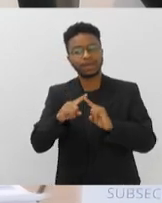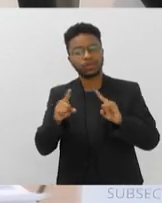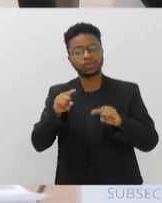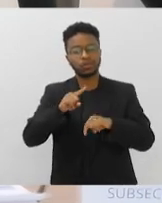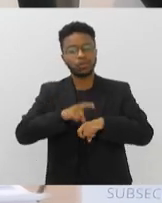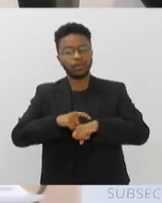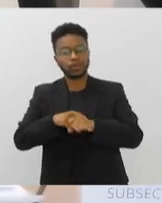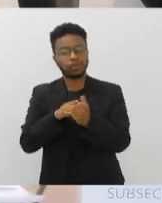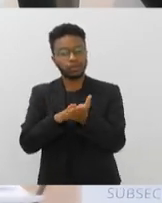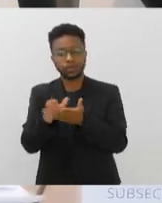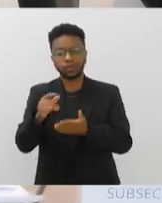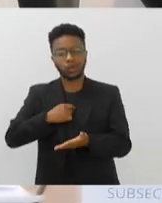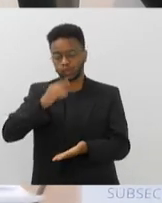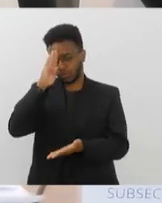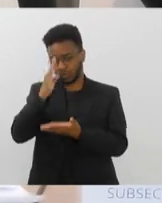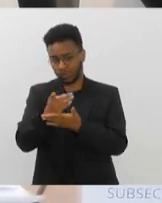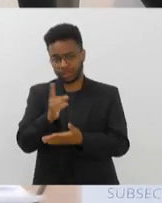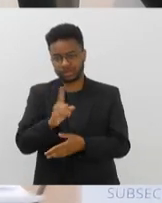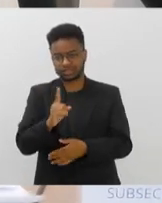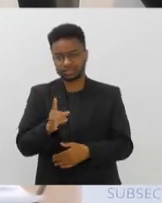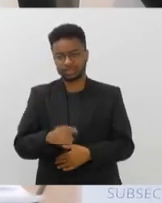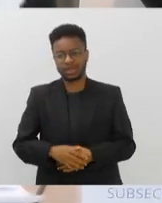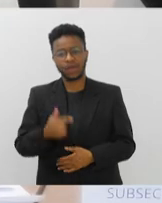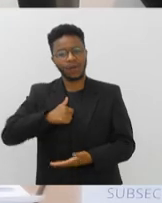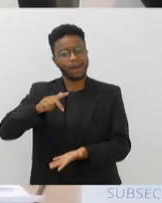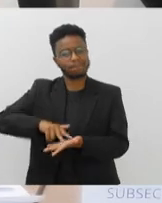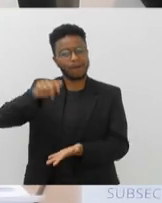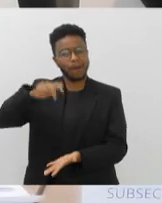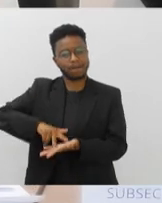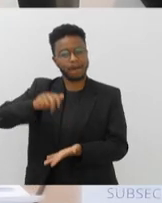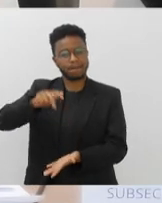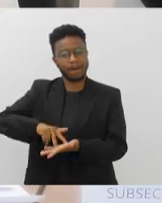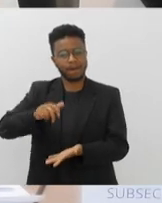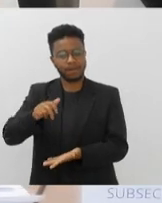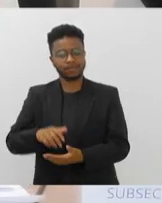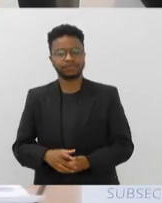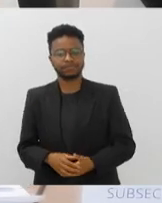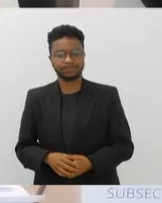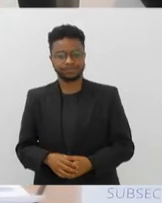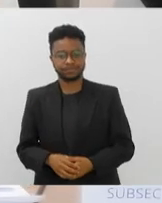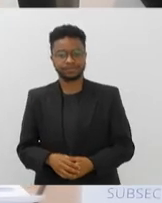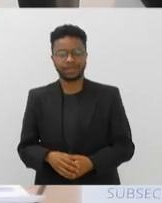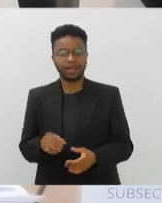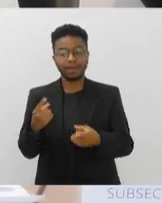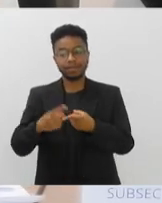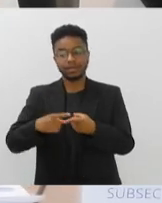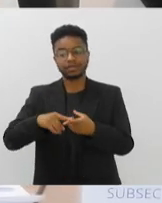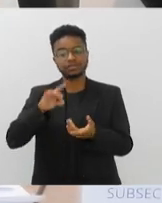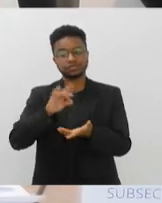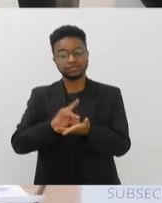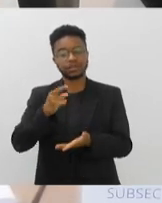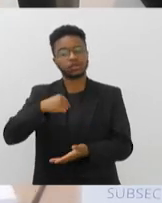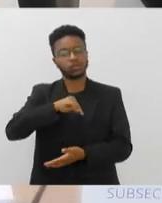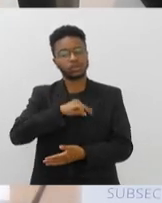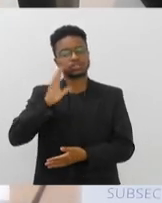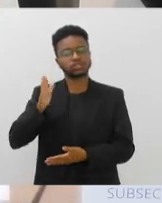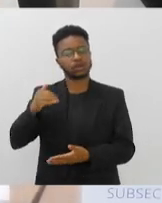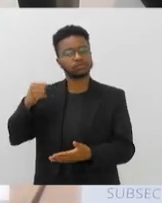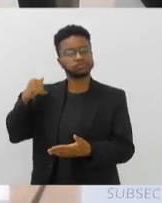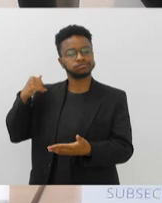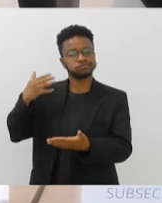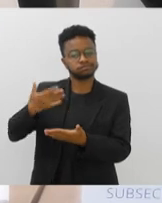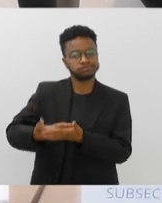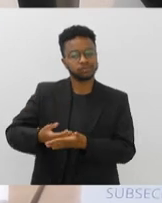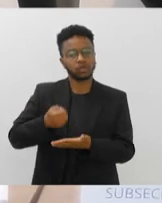acreditei nem acreditei eu saltei da da cadeira e porque a gente já vem com essa luta histórica